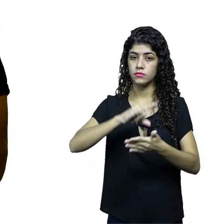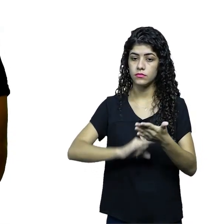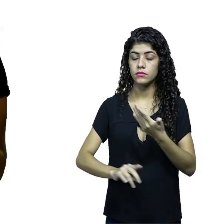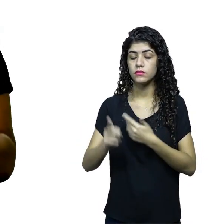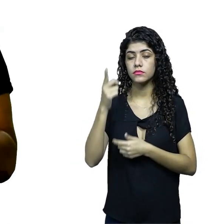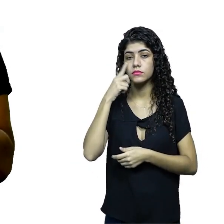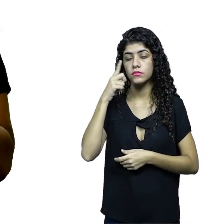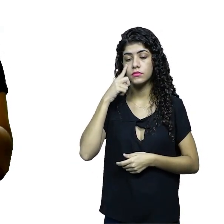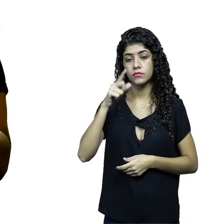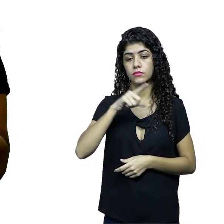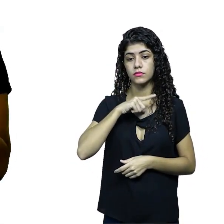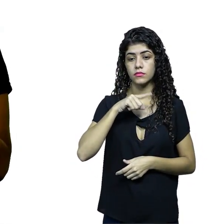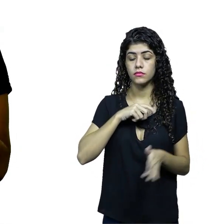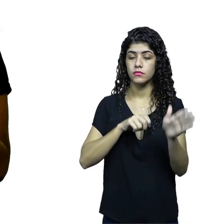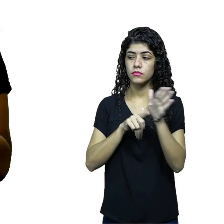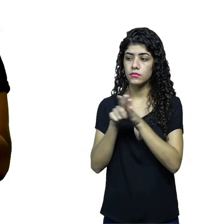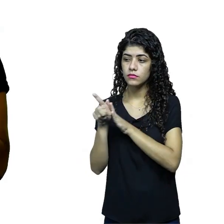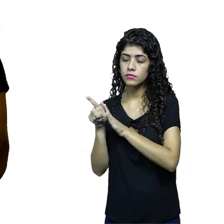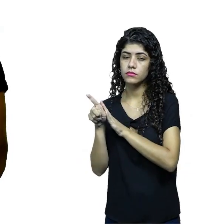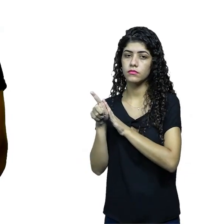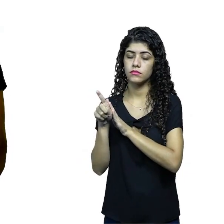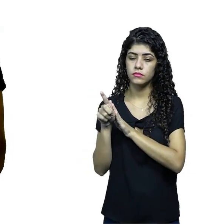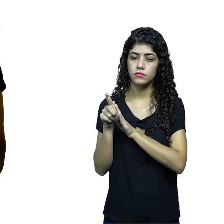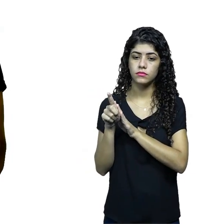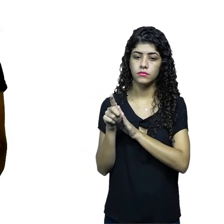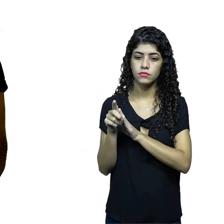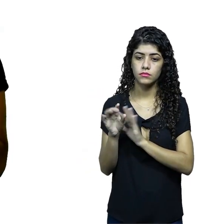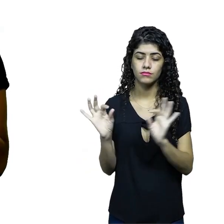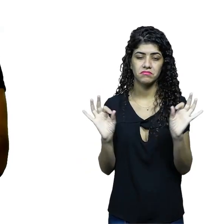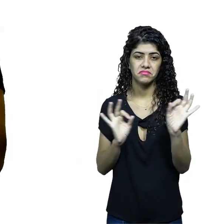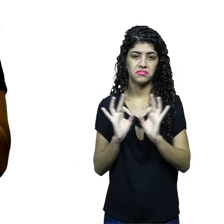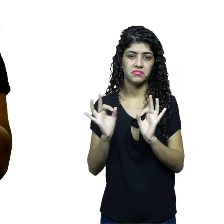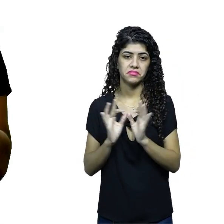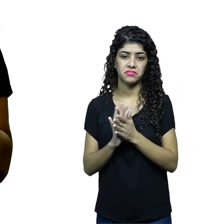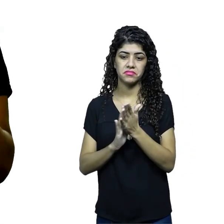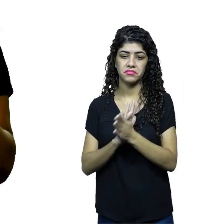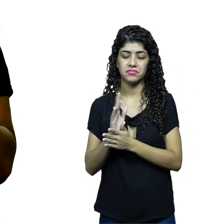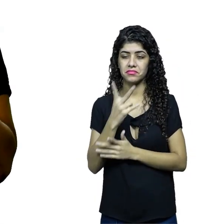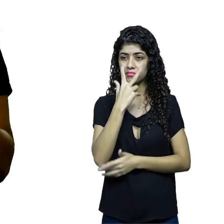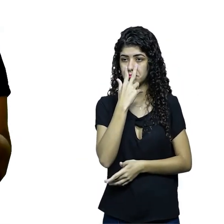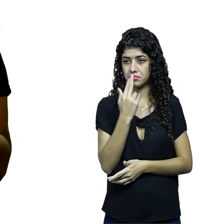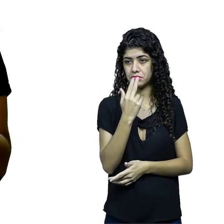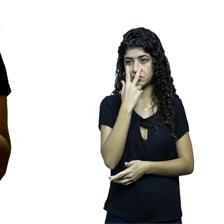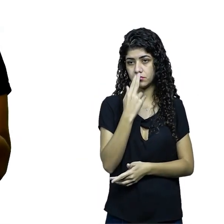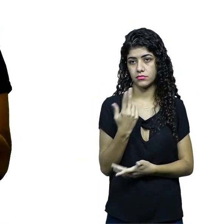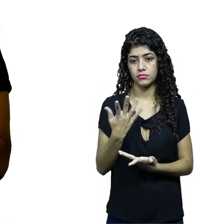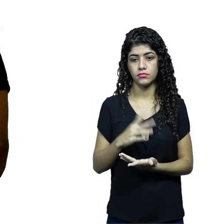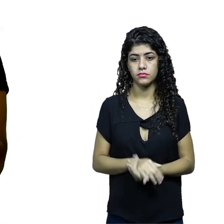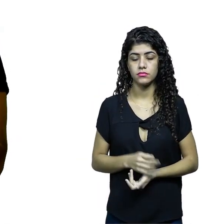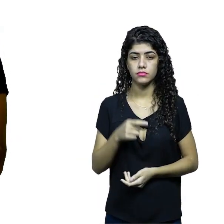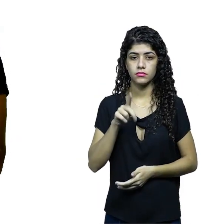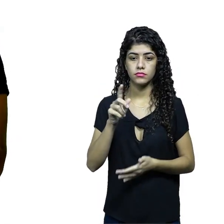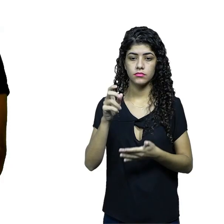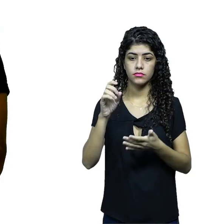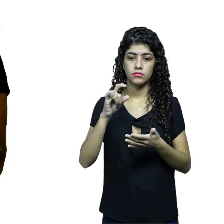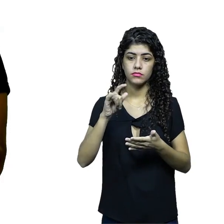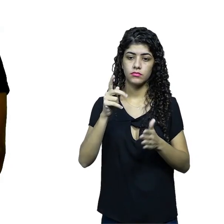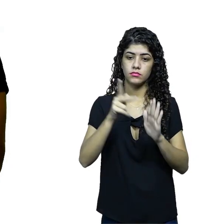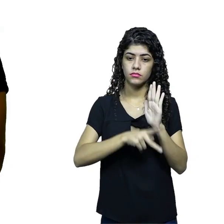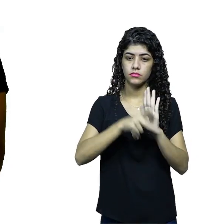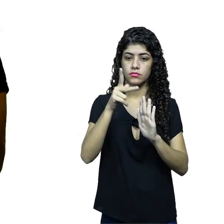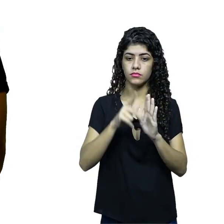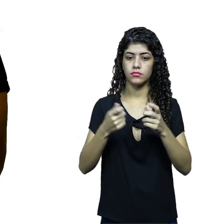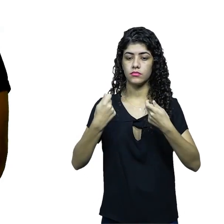aqueles documentos. As dúvidas que você for tendo, você vai mandando e-mail, não faça nada em achismo. E o seu projeto tem que